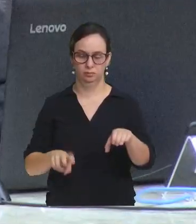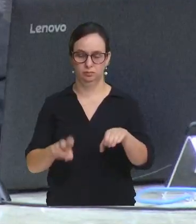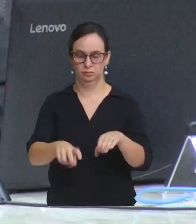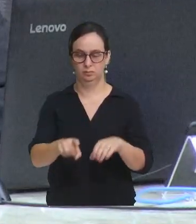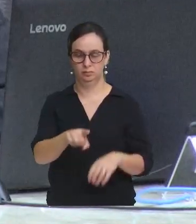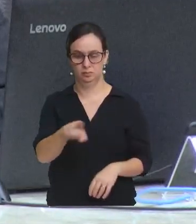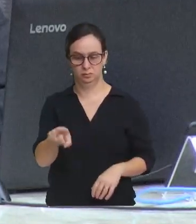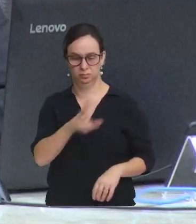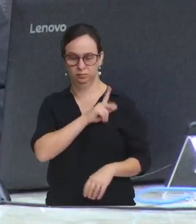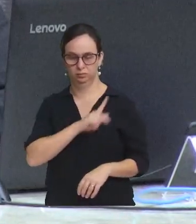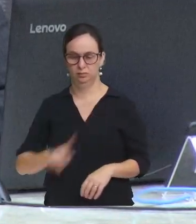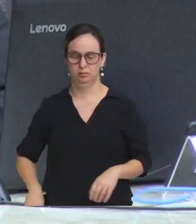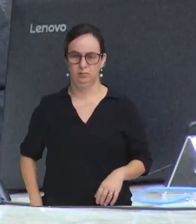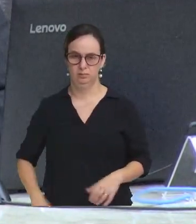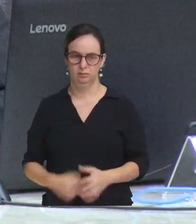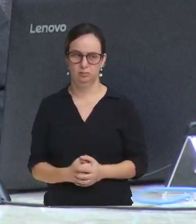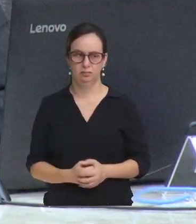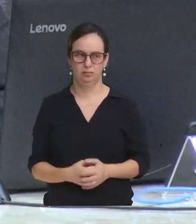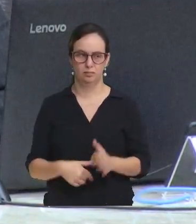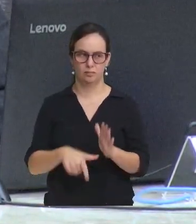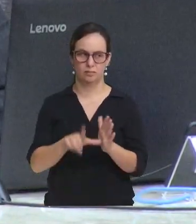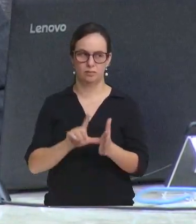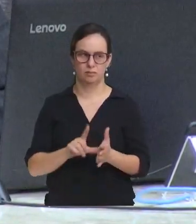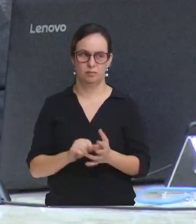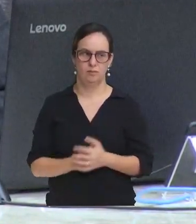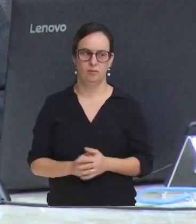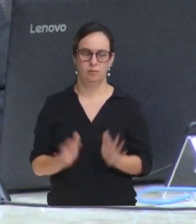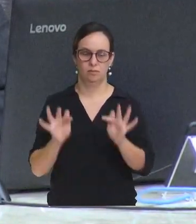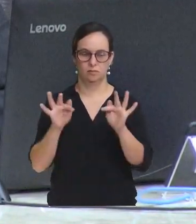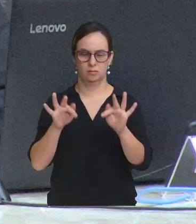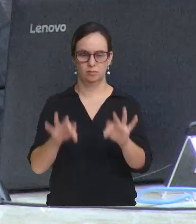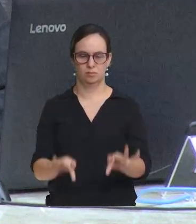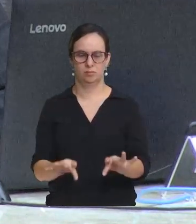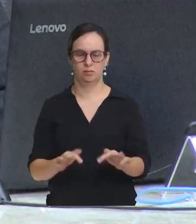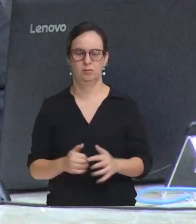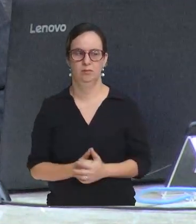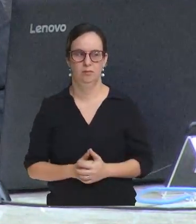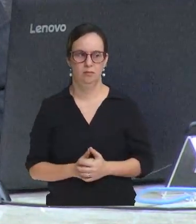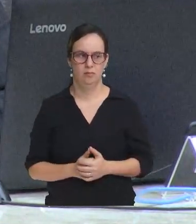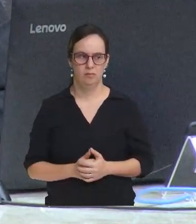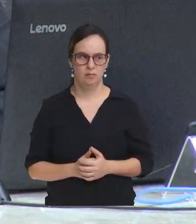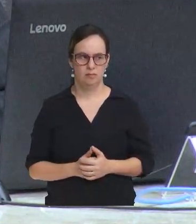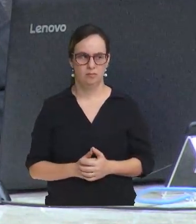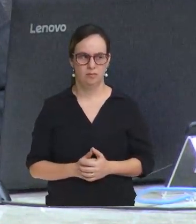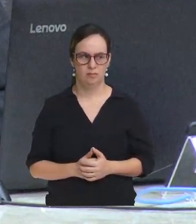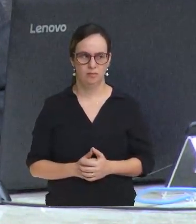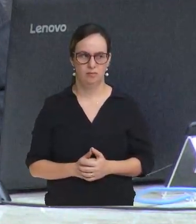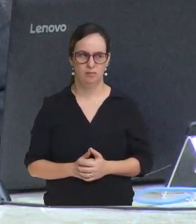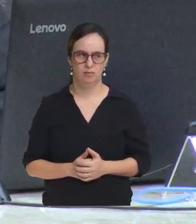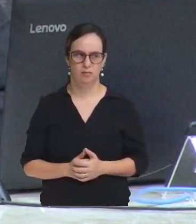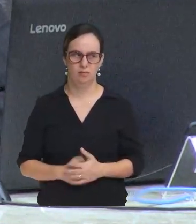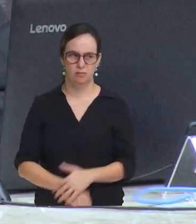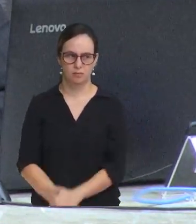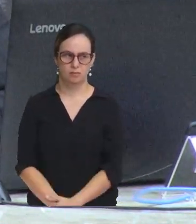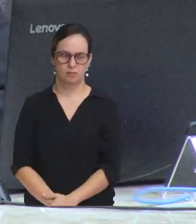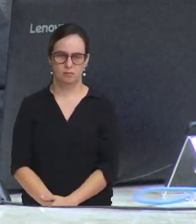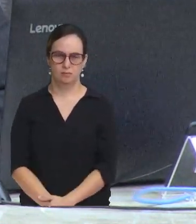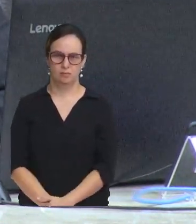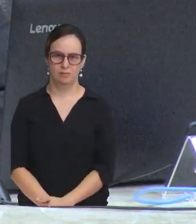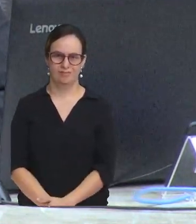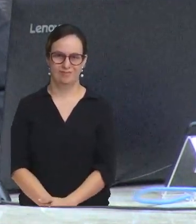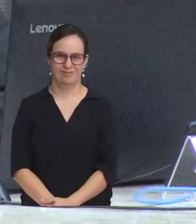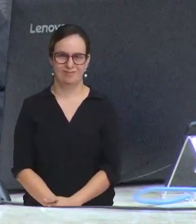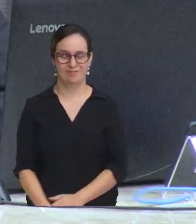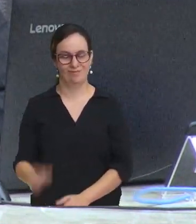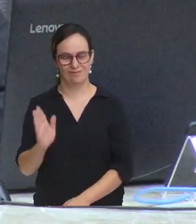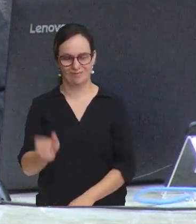Bem, antes de irmos para a parte final da sessão, né, uma vez já esgotados, já foram discutidos e votados todos os